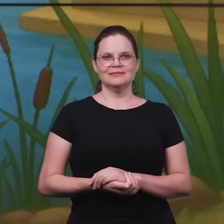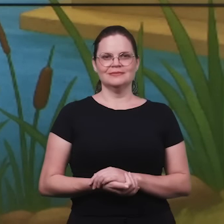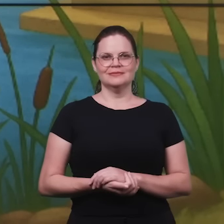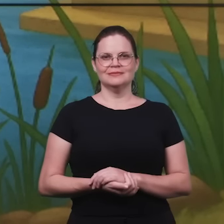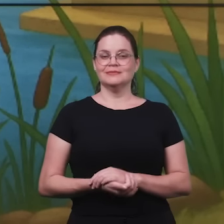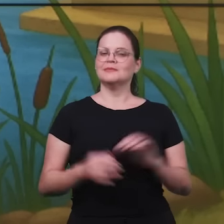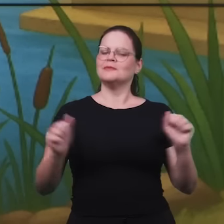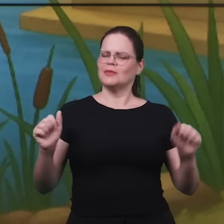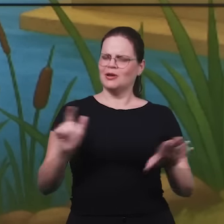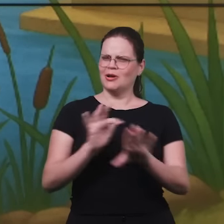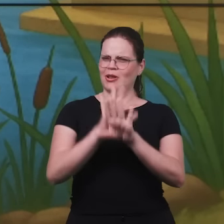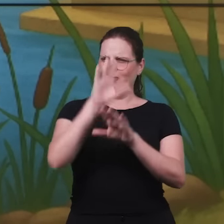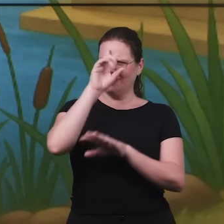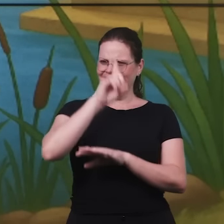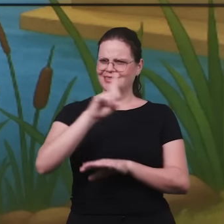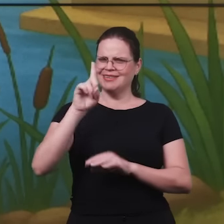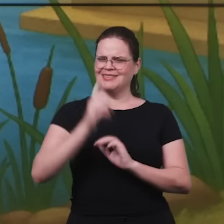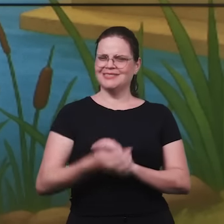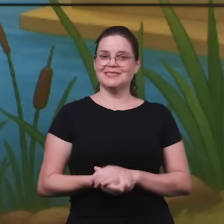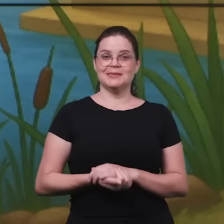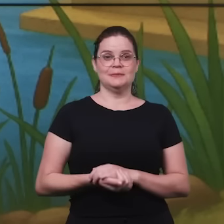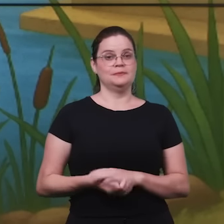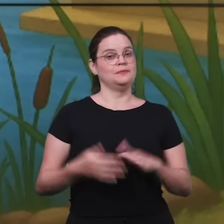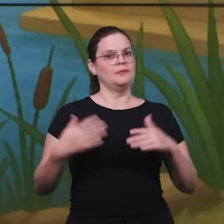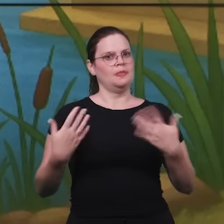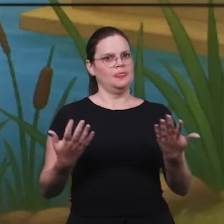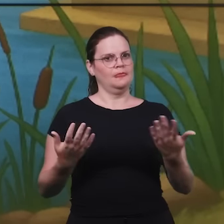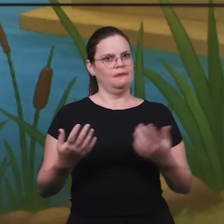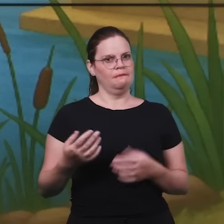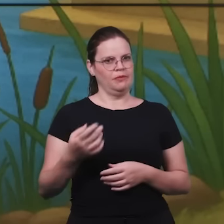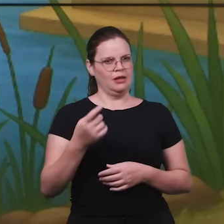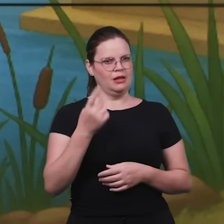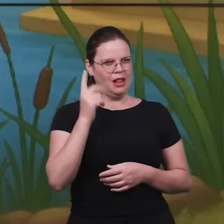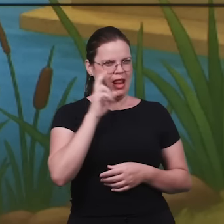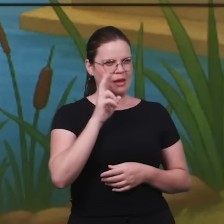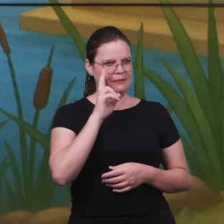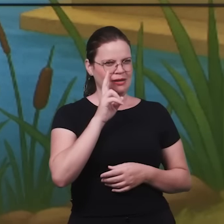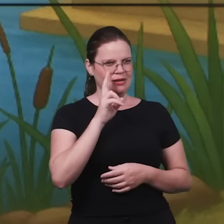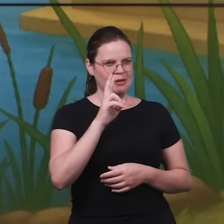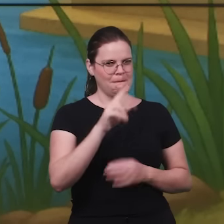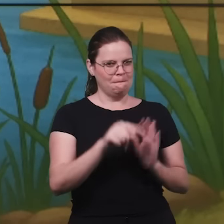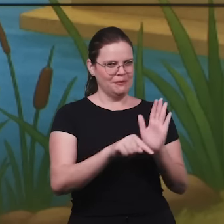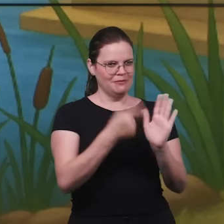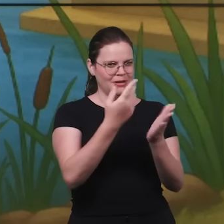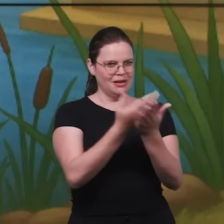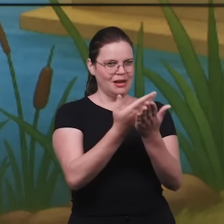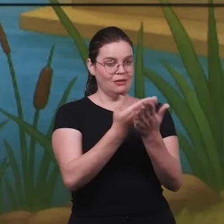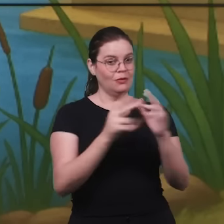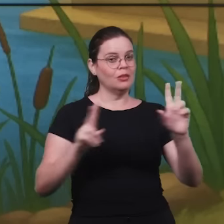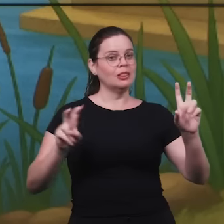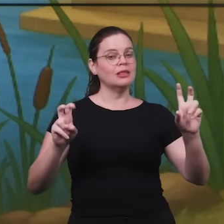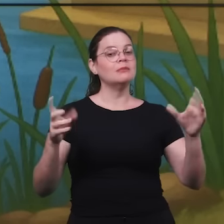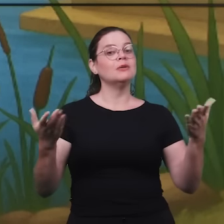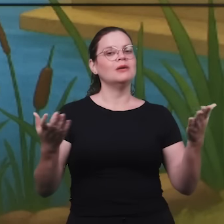Glória a Deus! Bom, vocês viram na primeira aula que o tema do nosso seminário é o Espírito do Senhor vem